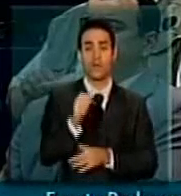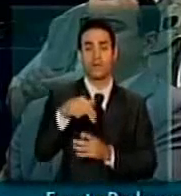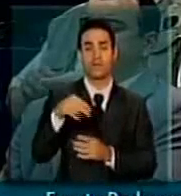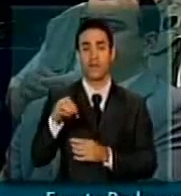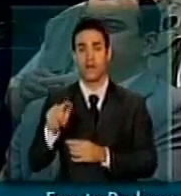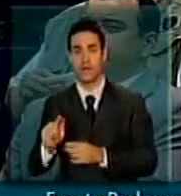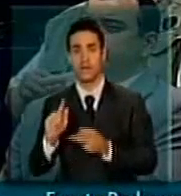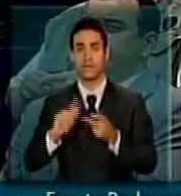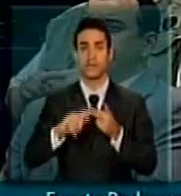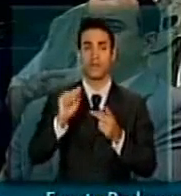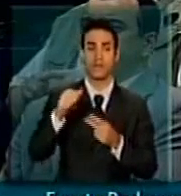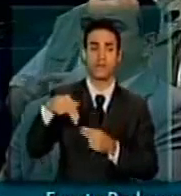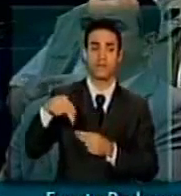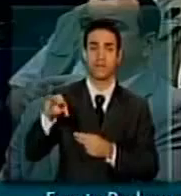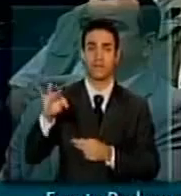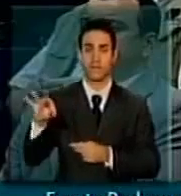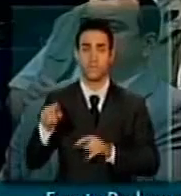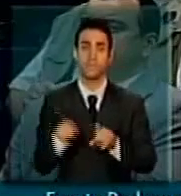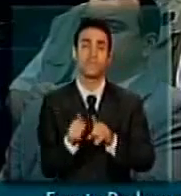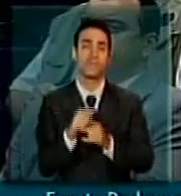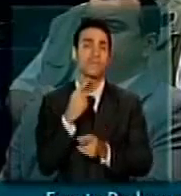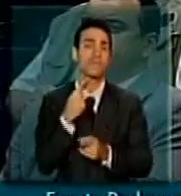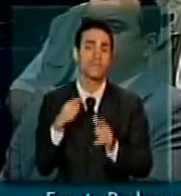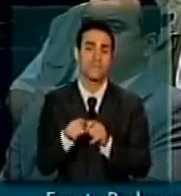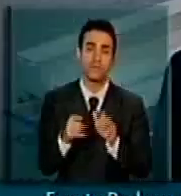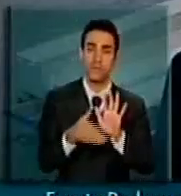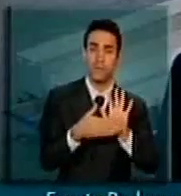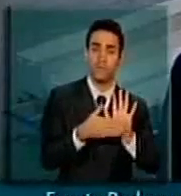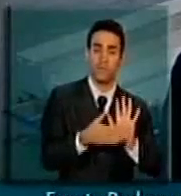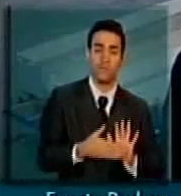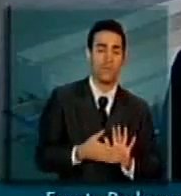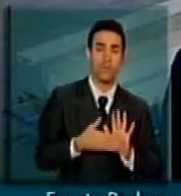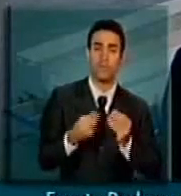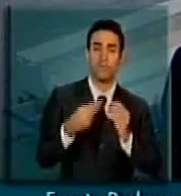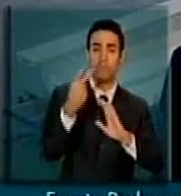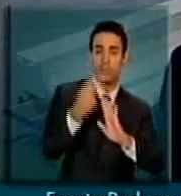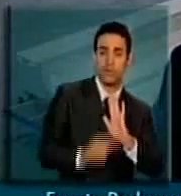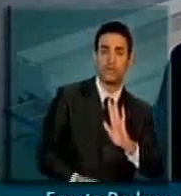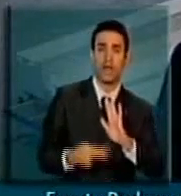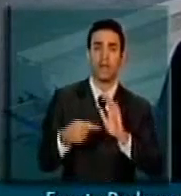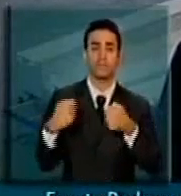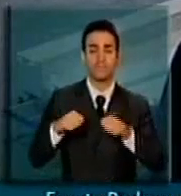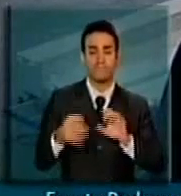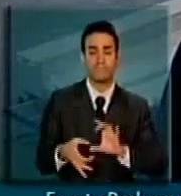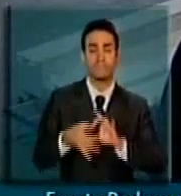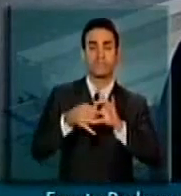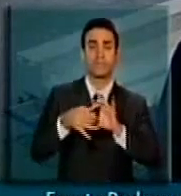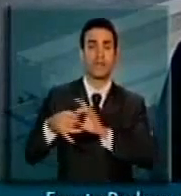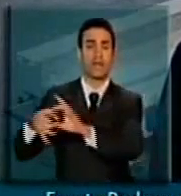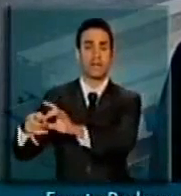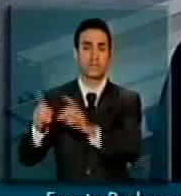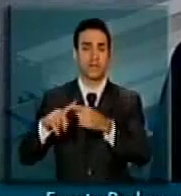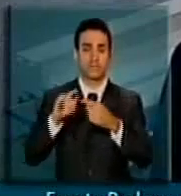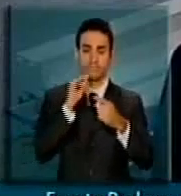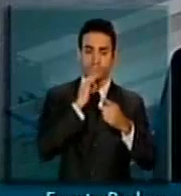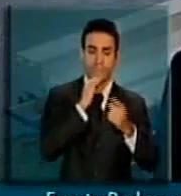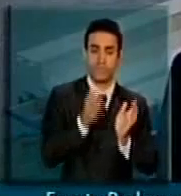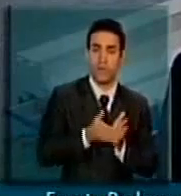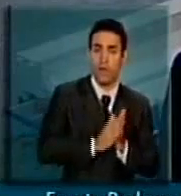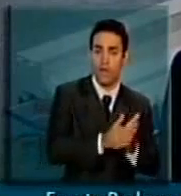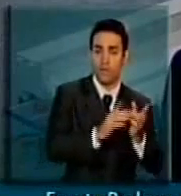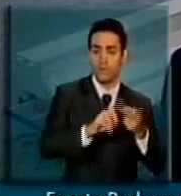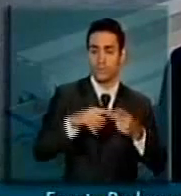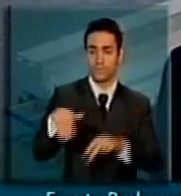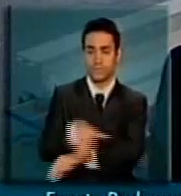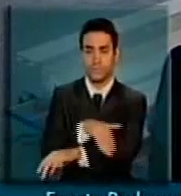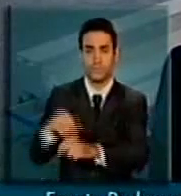a premissa de propor políticas nacionais de integração dos diferentes modais de transportes. Algumas